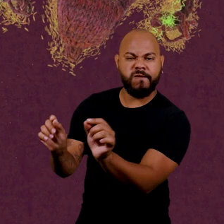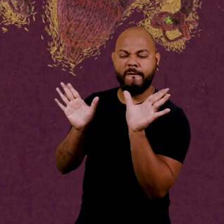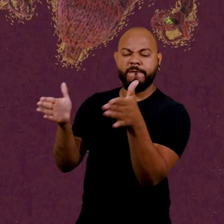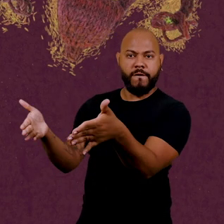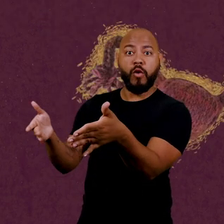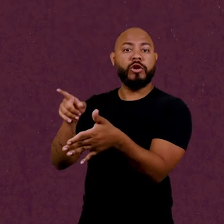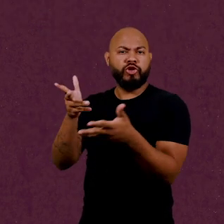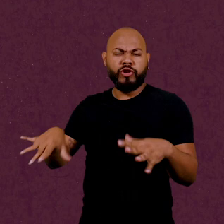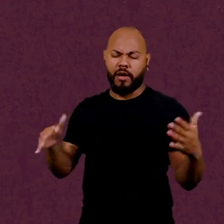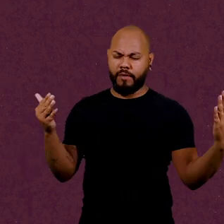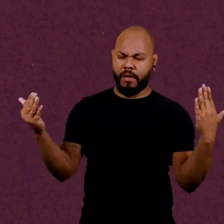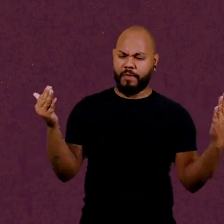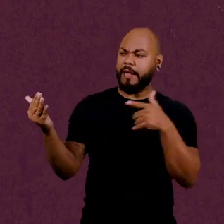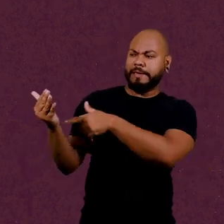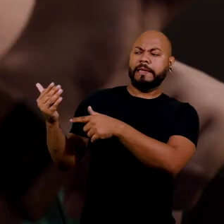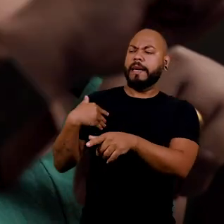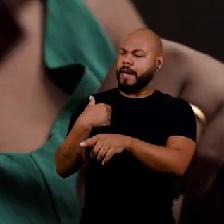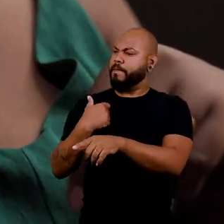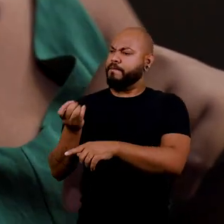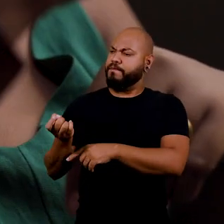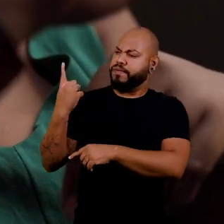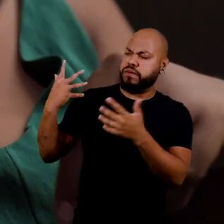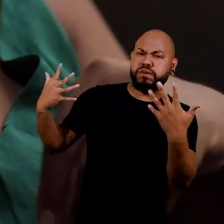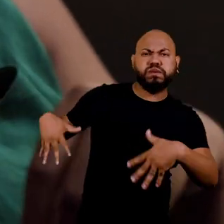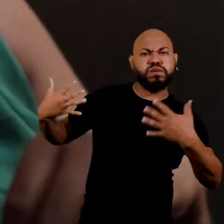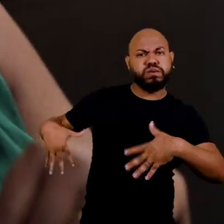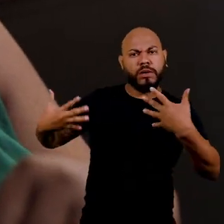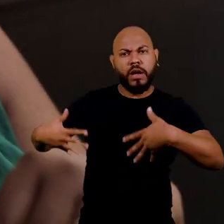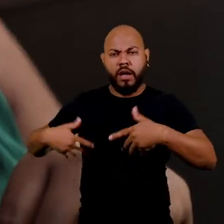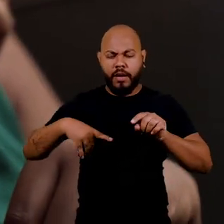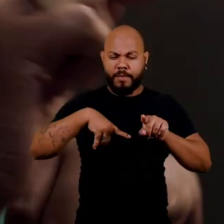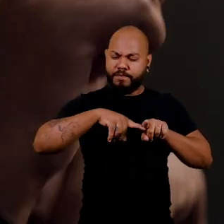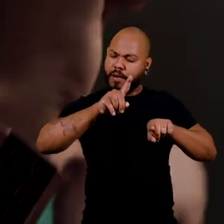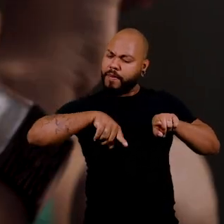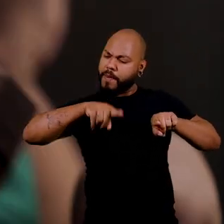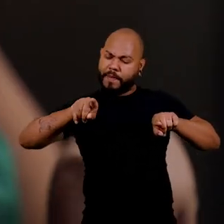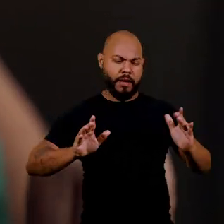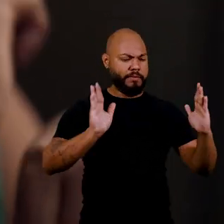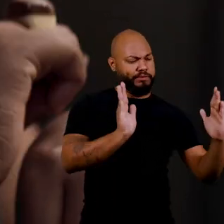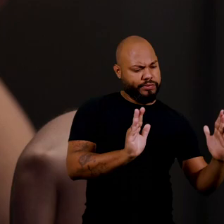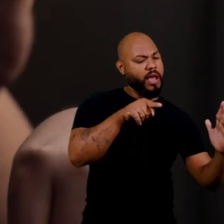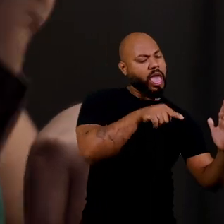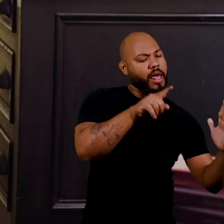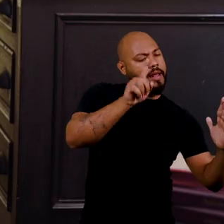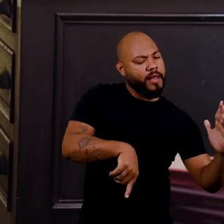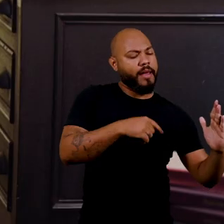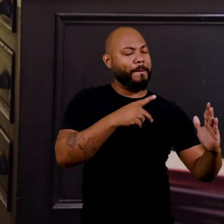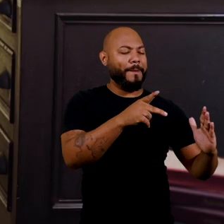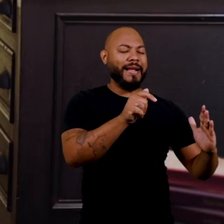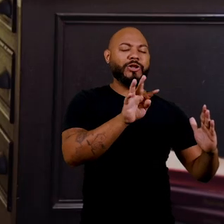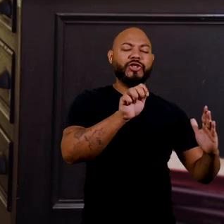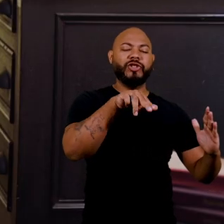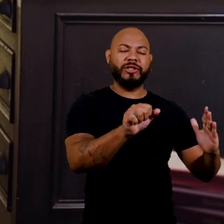gente trabalhou que estavam alterados 1000 vezes. Então, assim, o nível de expressão de tanto a tanto está relacionado à resistência à platina. São as mulheres